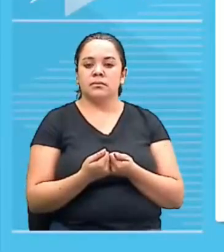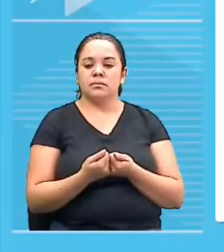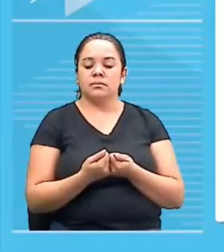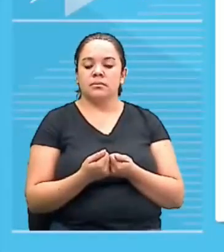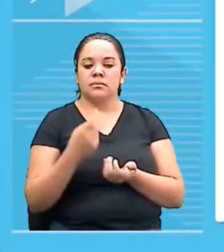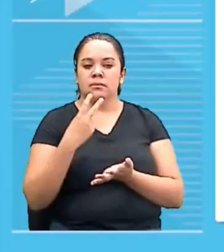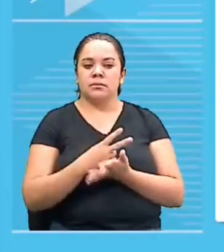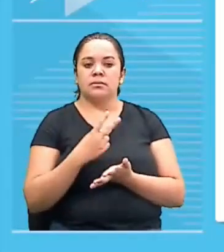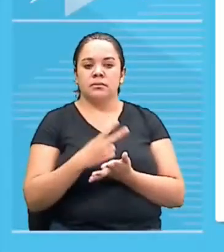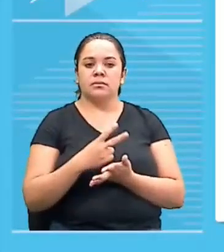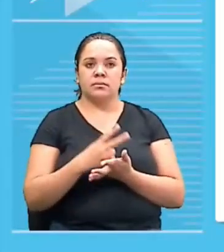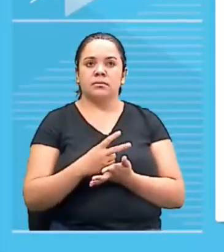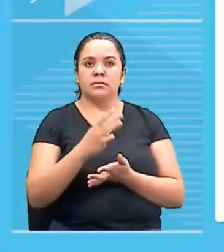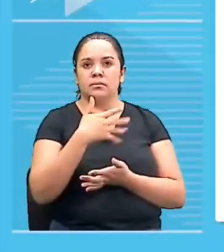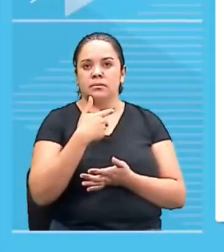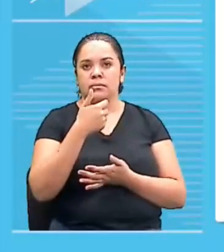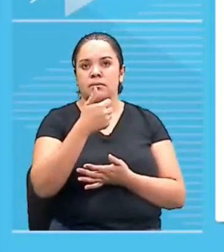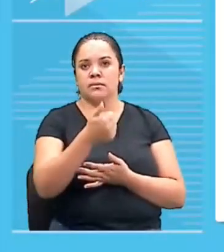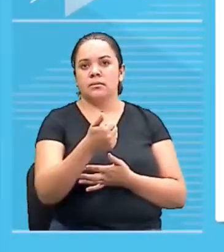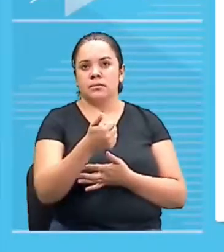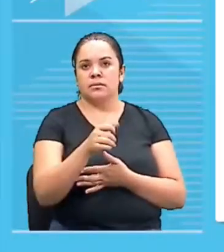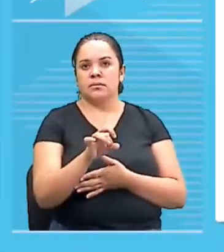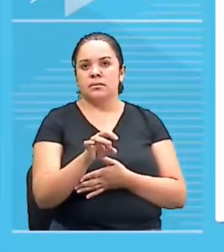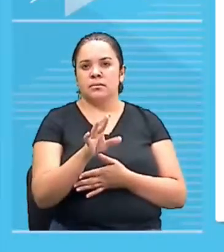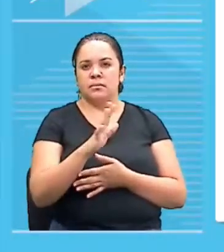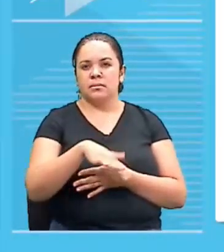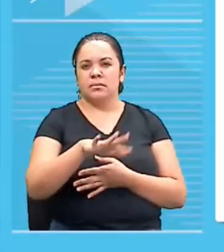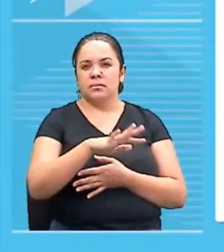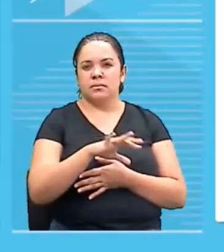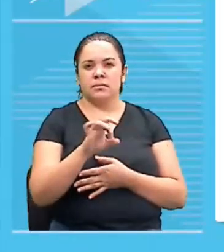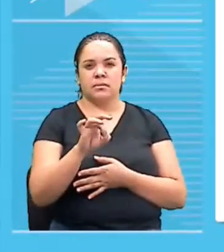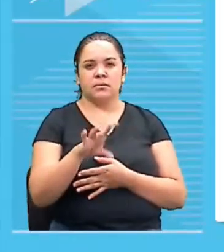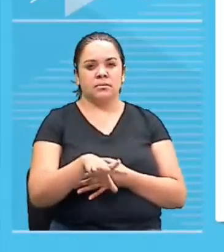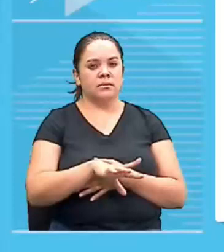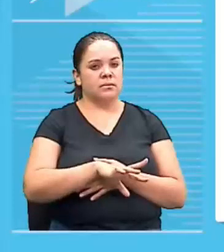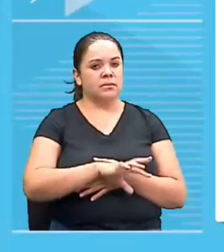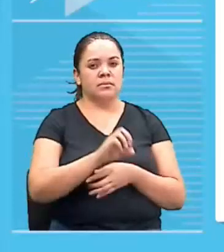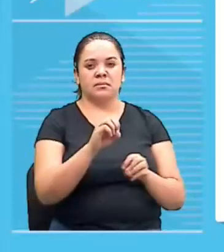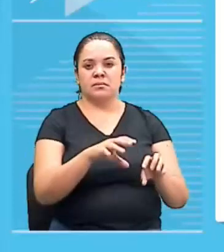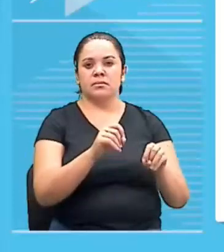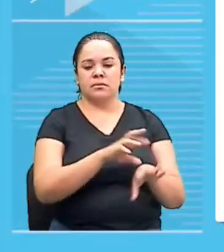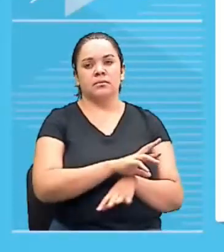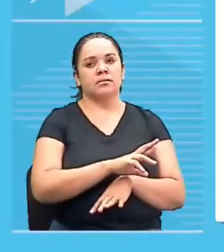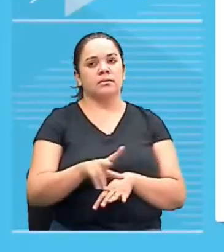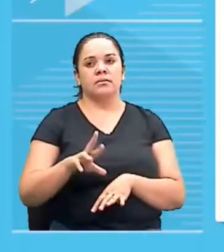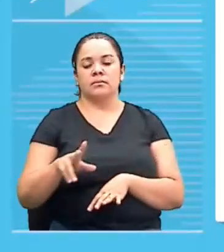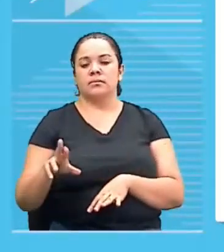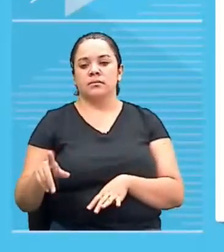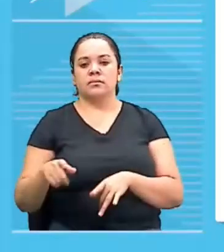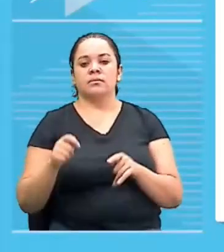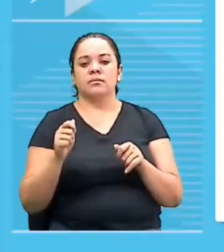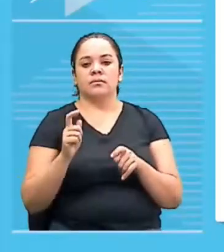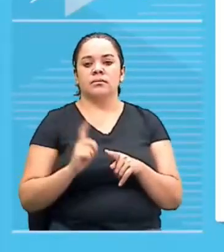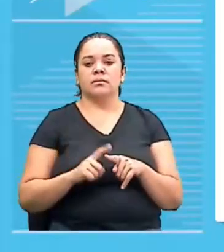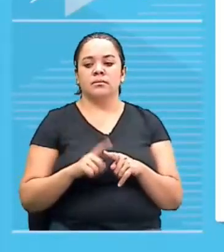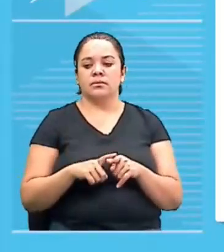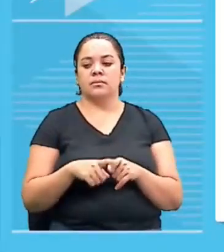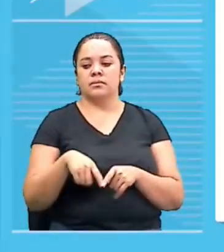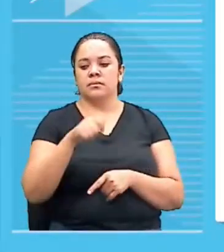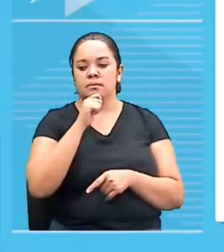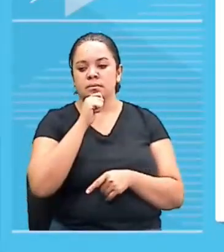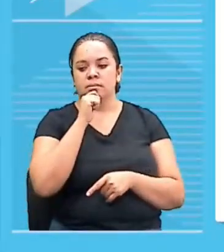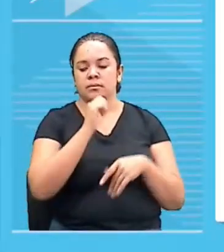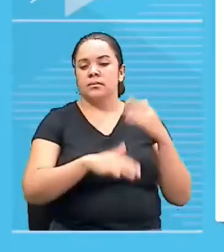uma pessoa melhor. Não só na sua área educacional, porque vocês ainda estão, né, nesse processo